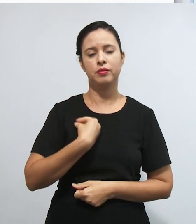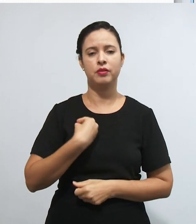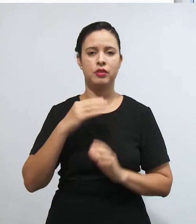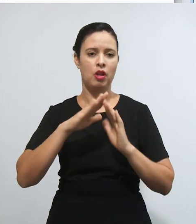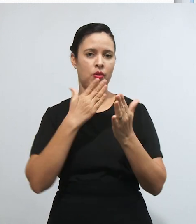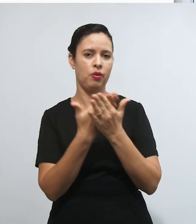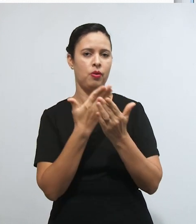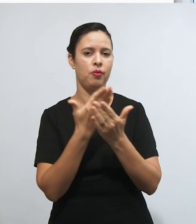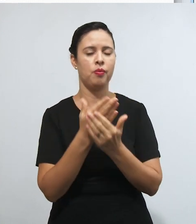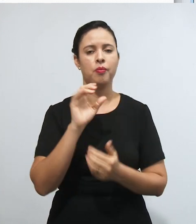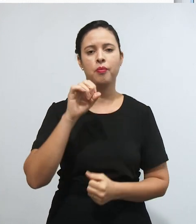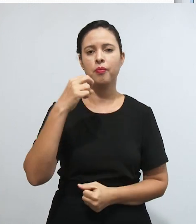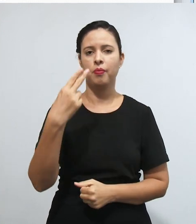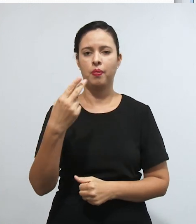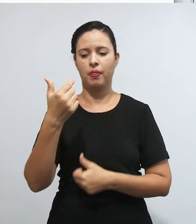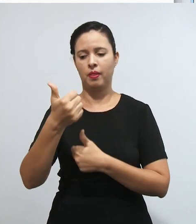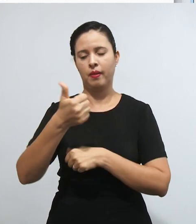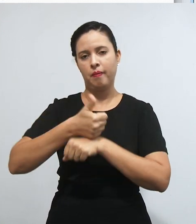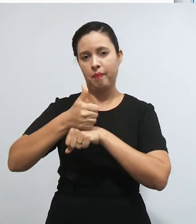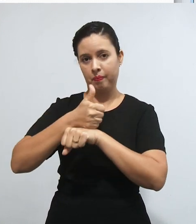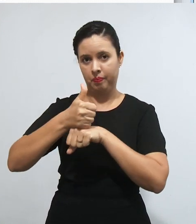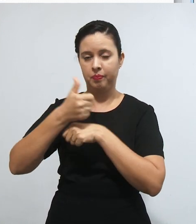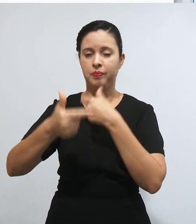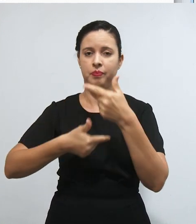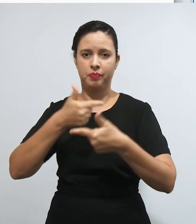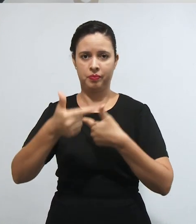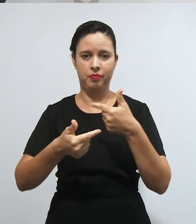vida profissional, vocês vão acabar